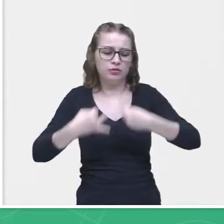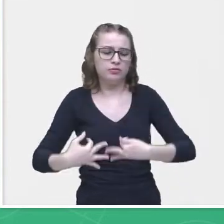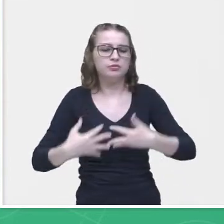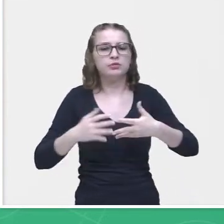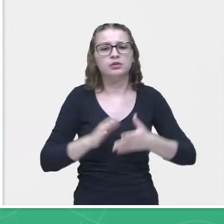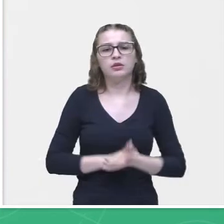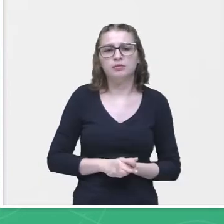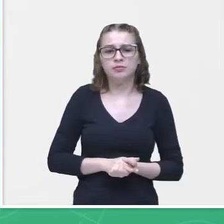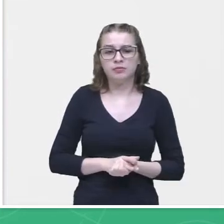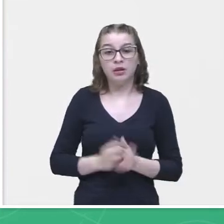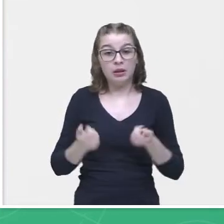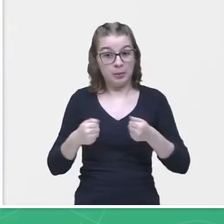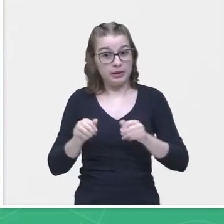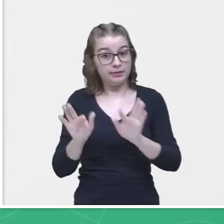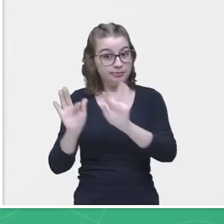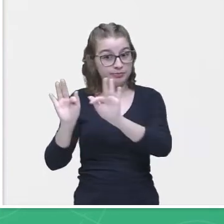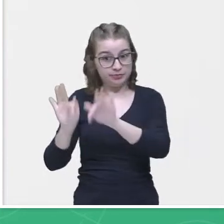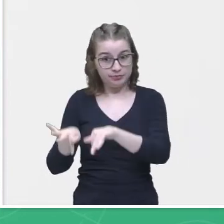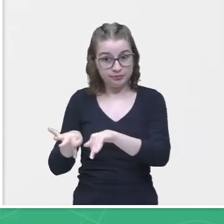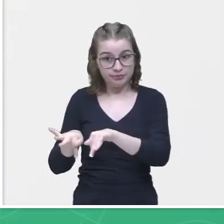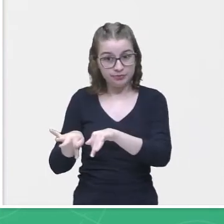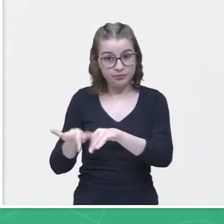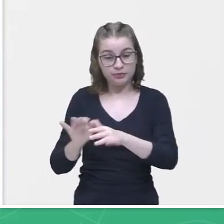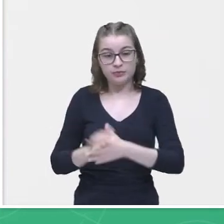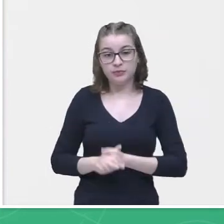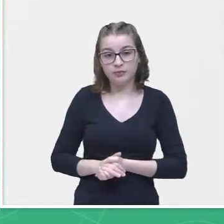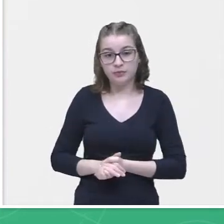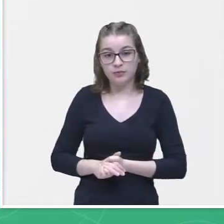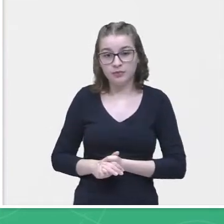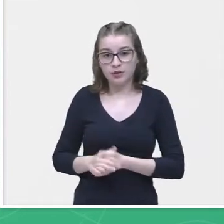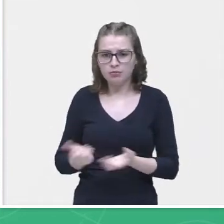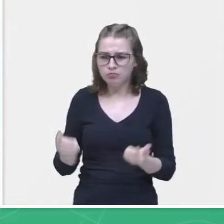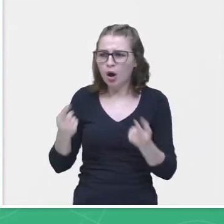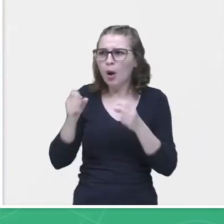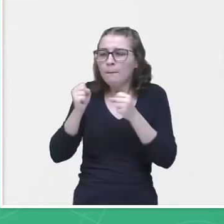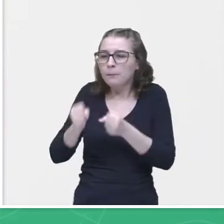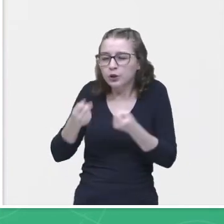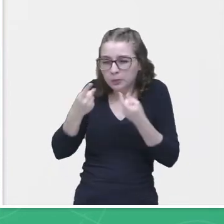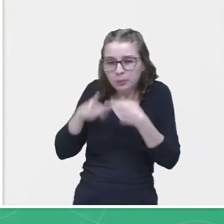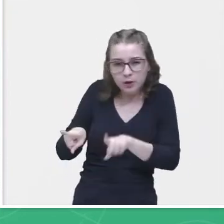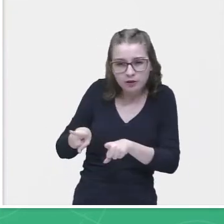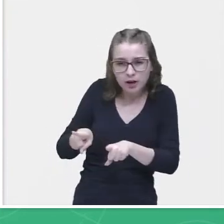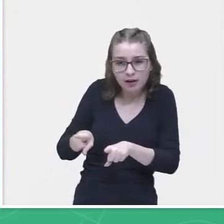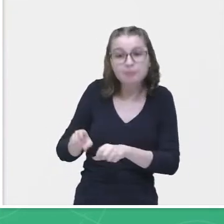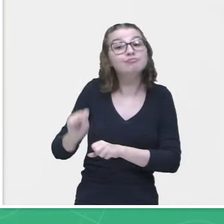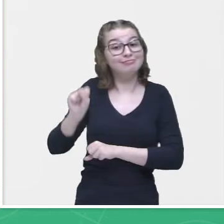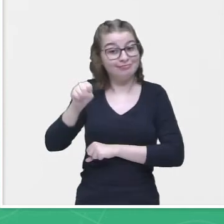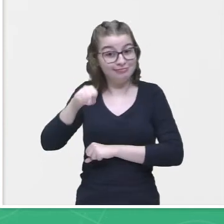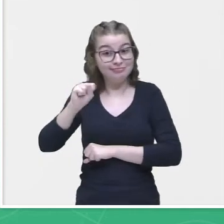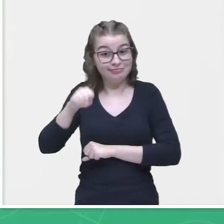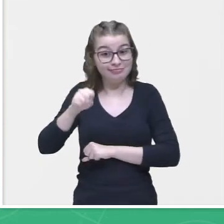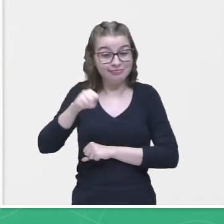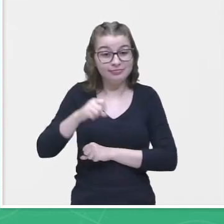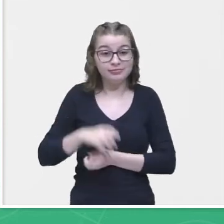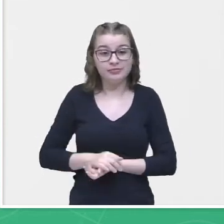E eu vou concluir. Eu posso concluir fazendo uma provocação, professor? Sim. Querido leitor, o que